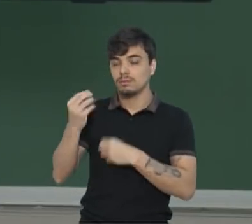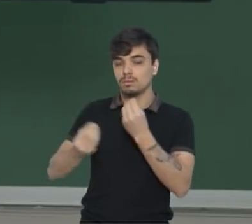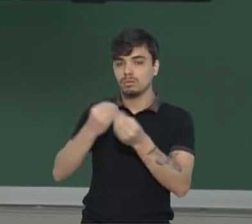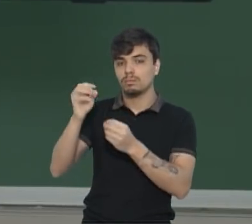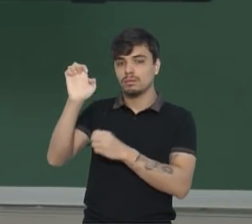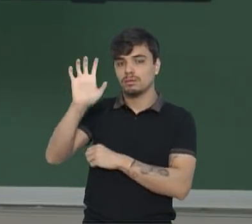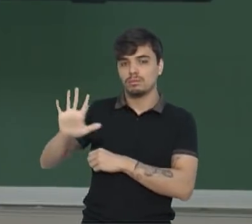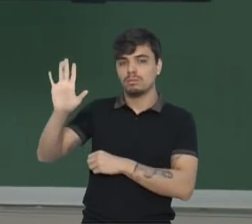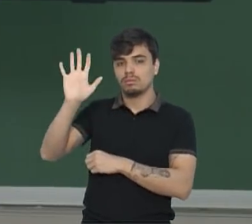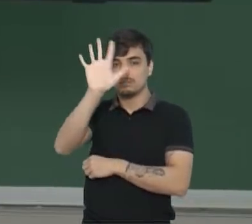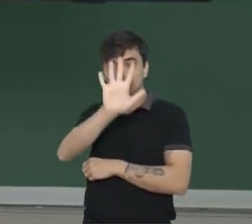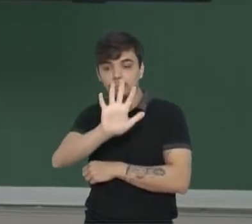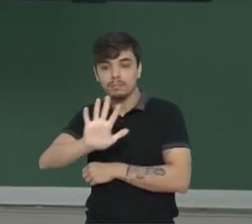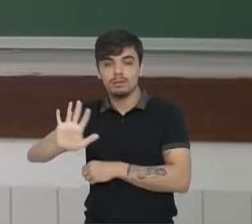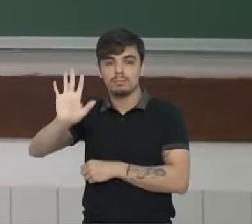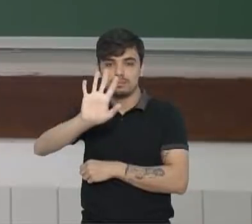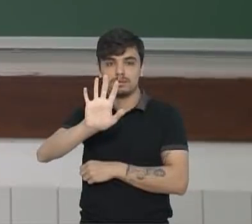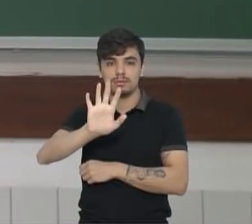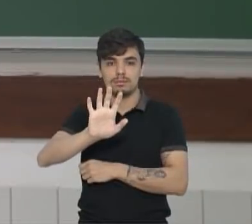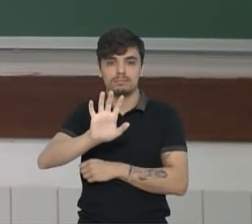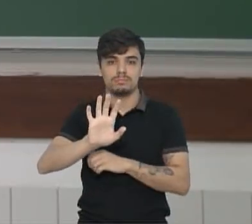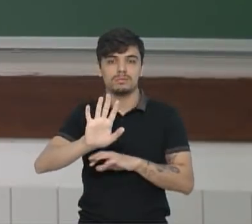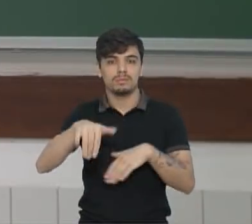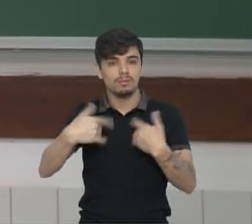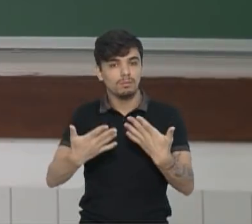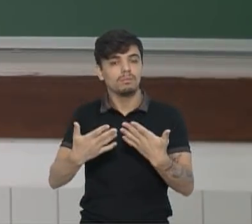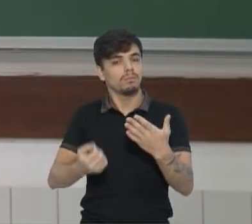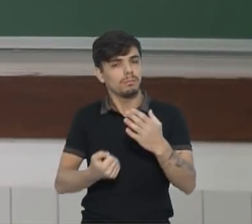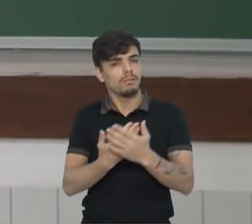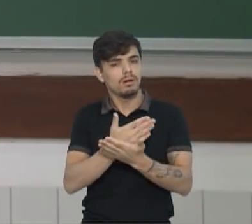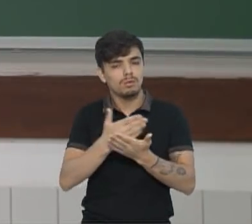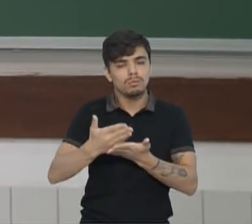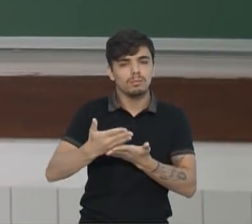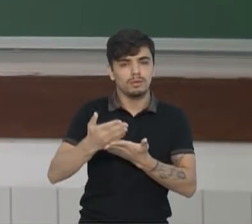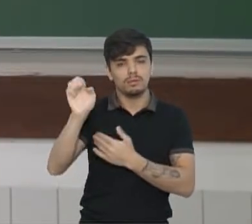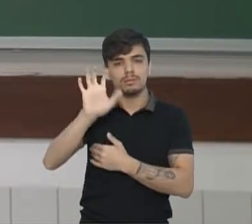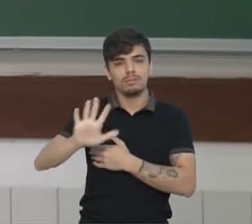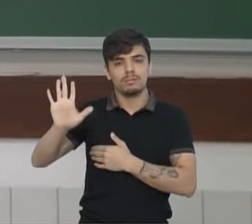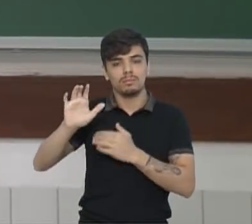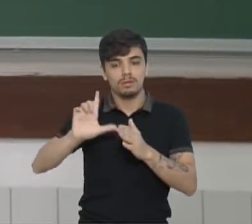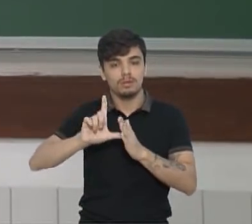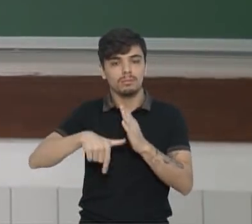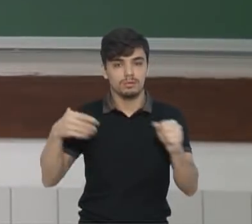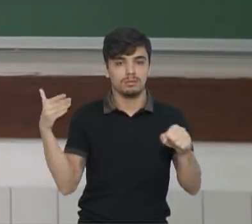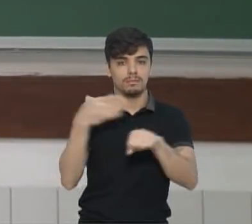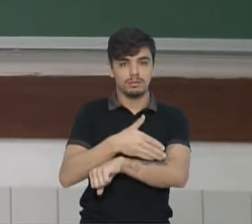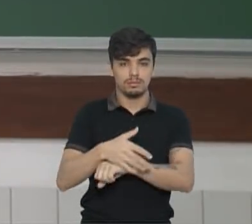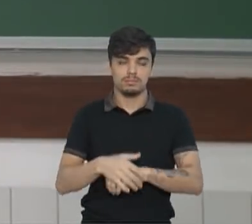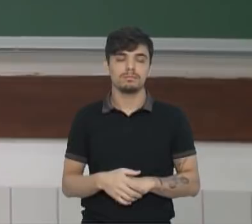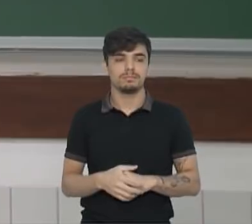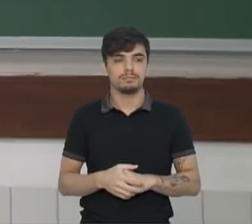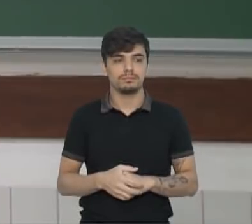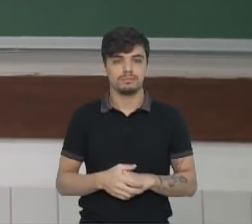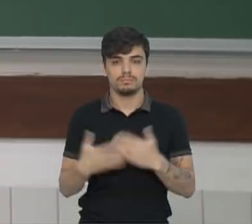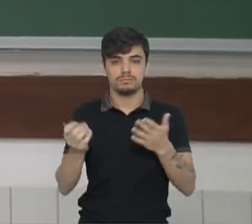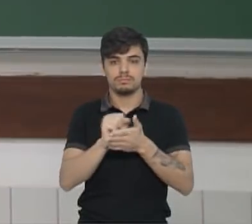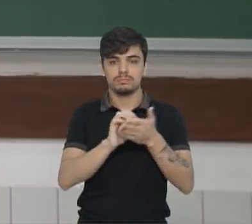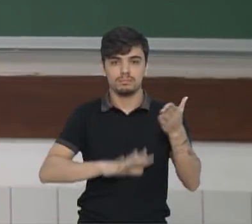a Europa, né, após, né, as invasões bárbaras e a formação dos reinos bárbaros.